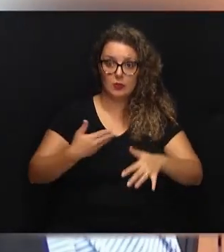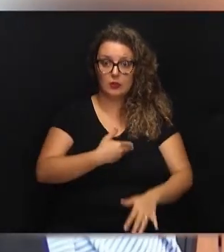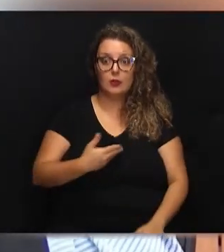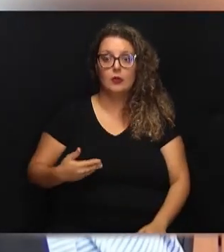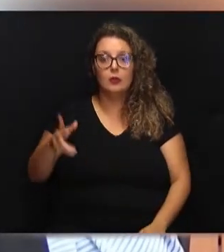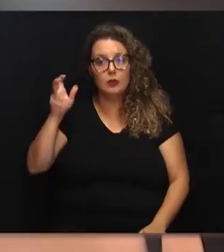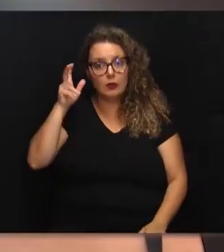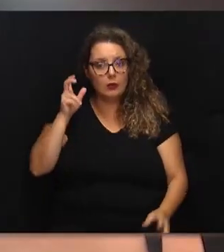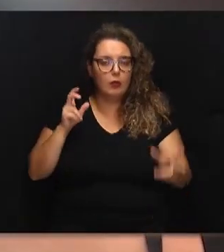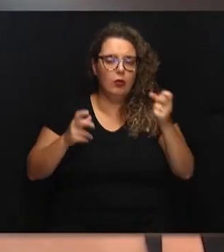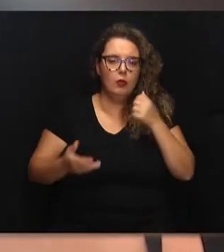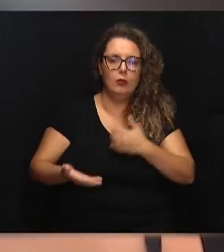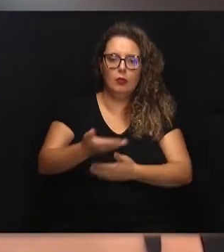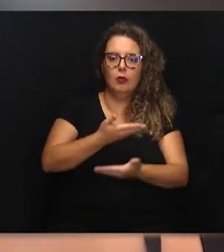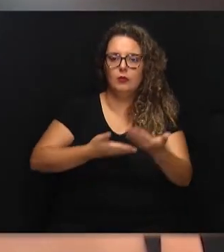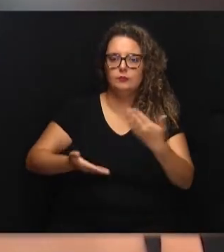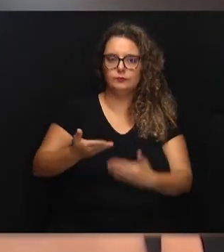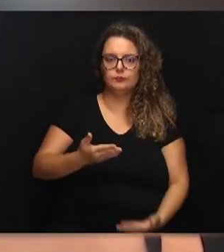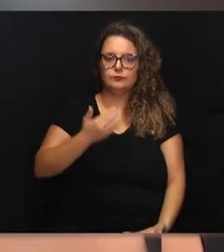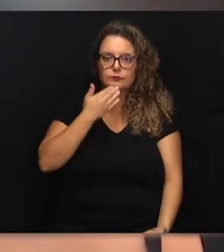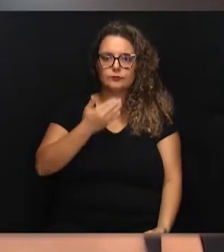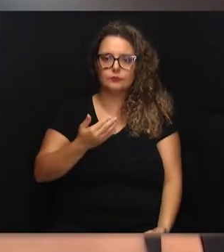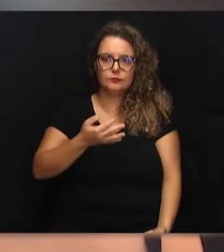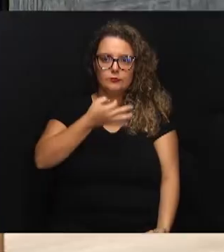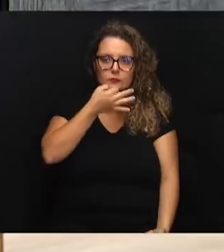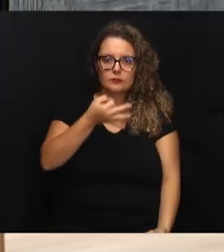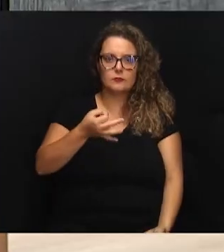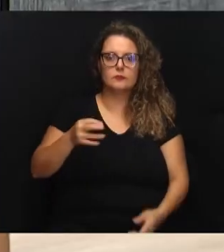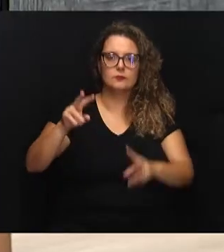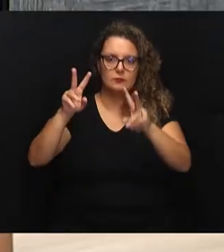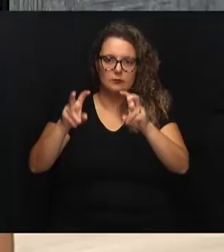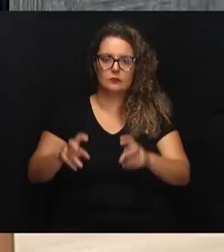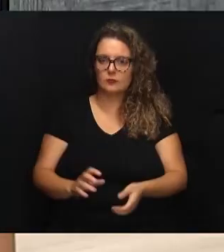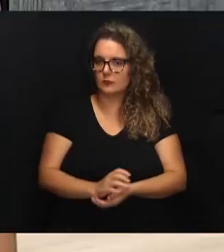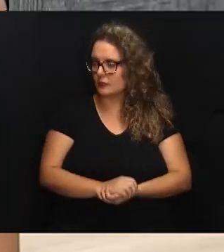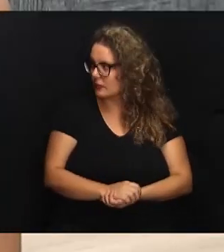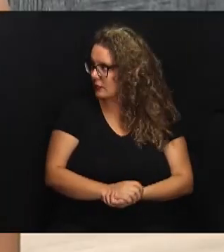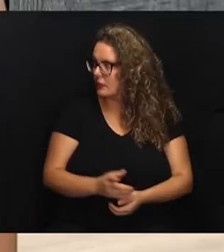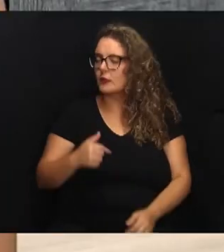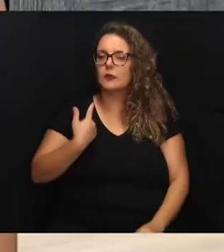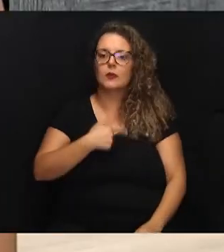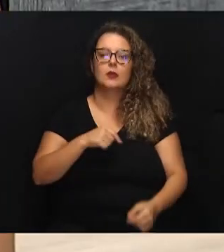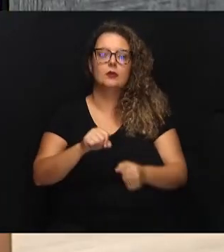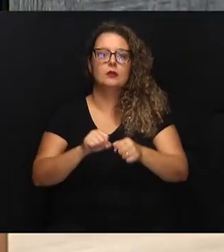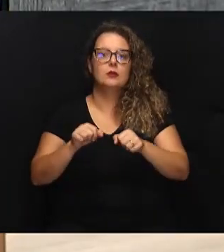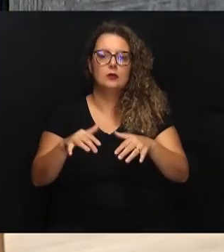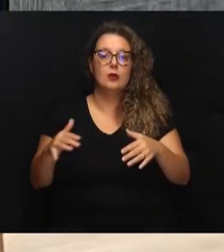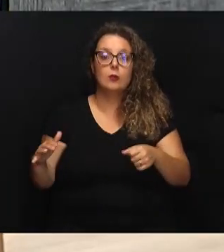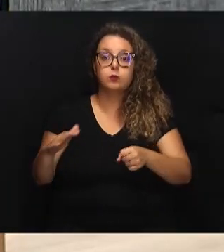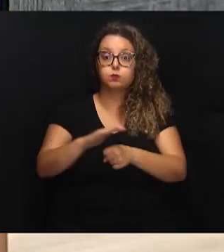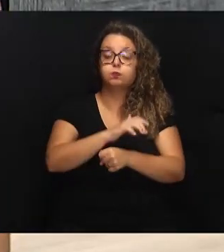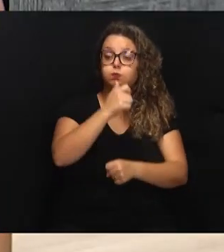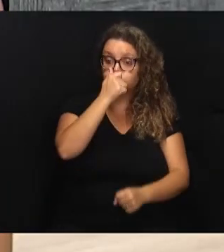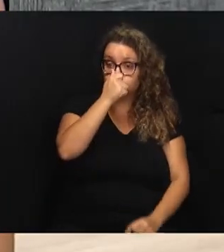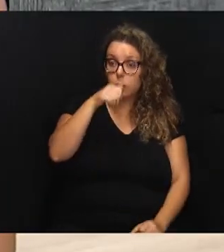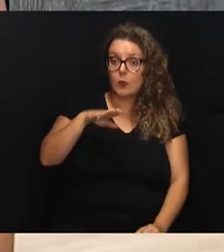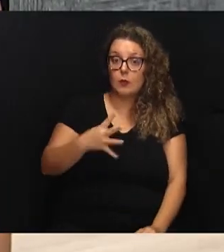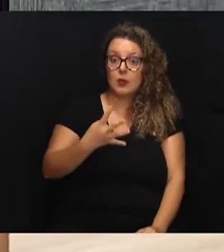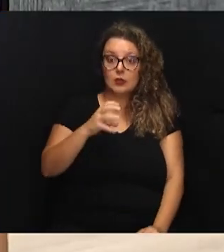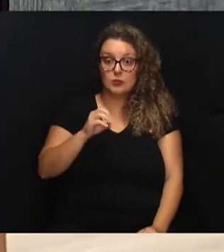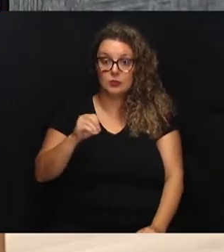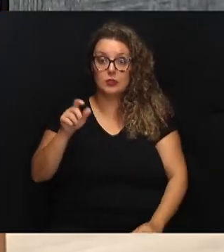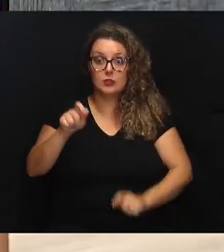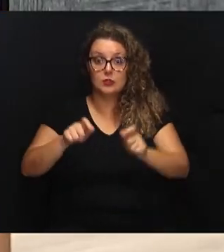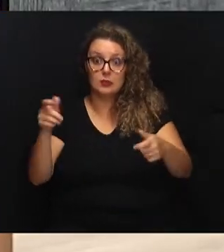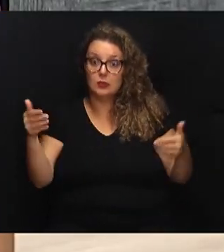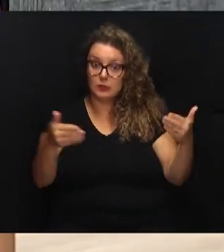e compartilhar as demandas e opiniões sobre o tema. Nós fizemos audiência pública aqui na Câmara, que lotou a Câmara, mais de 400 pessoas